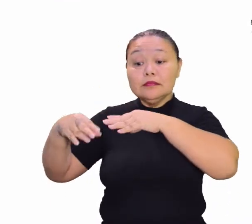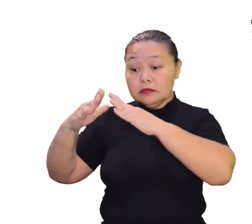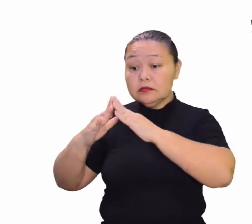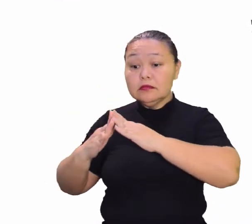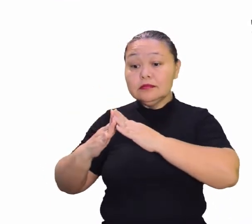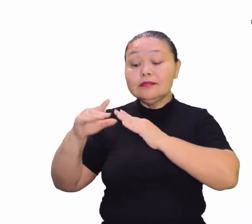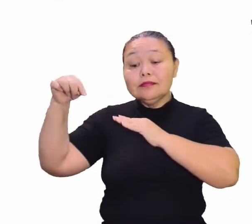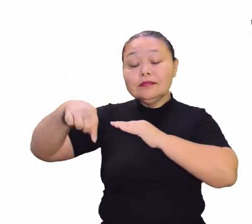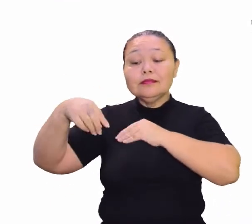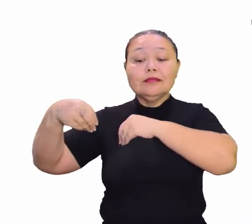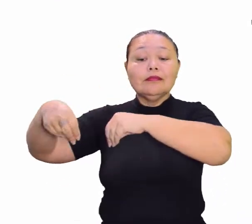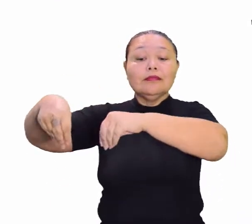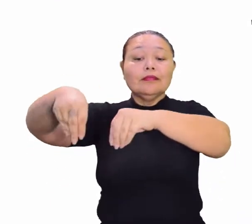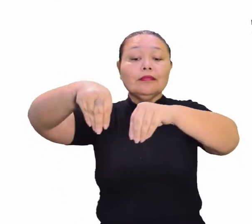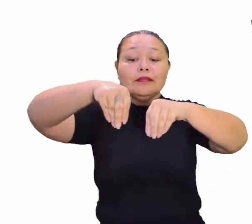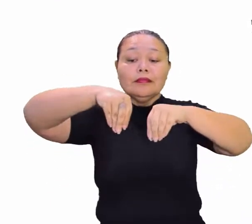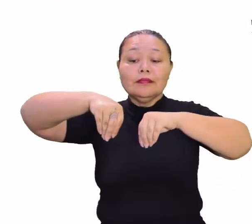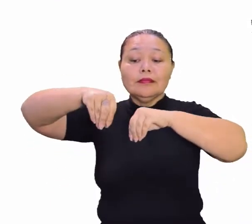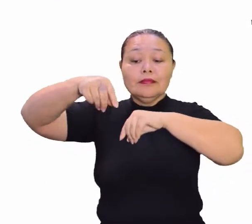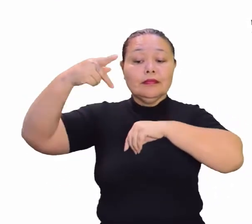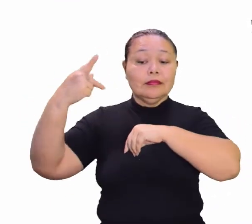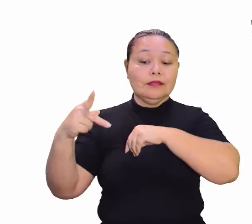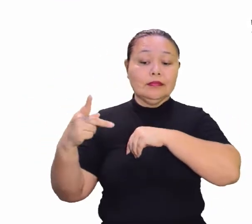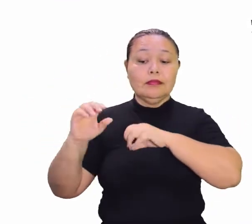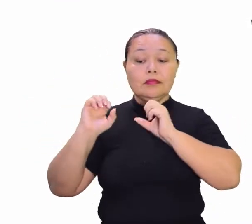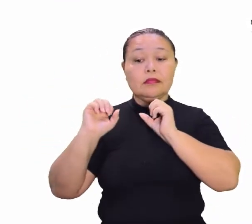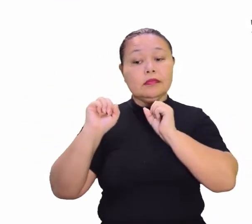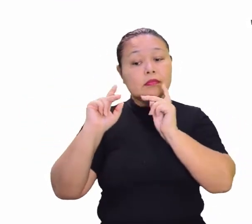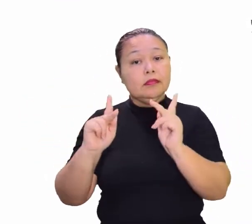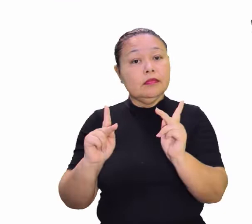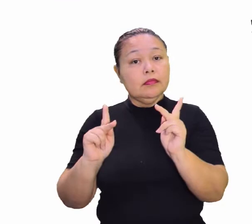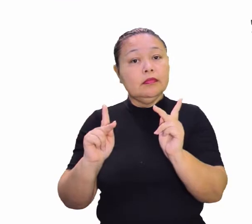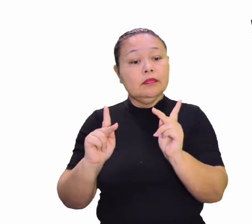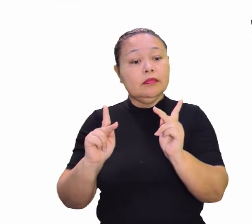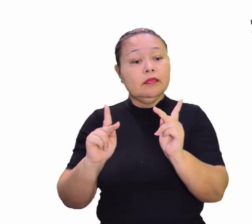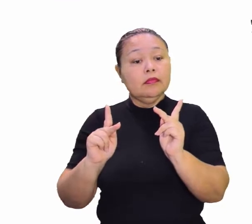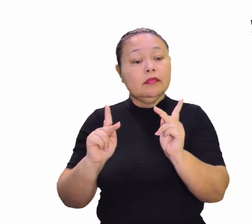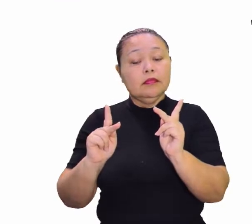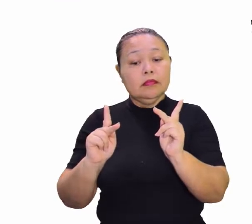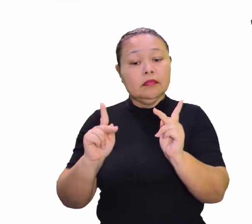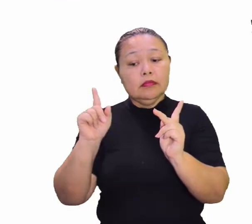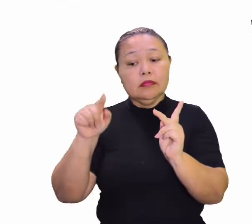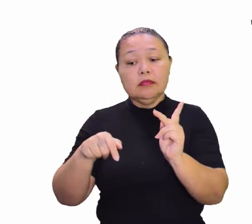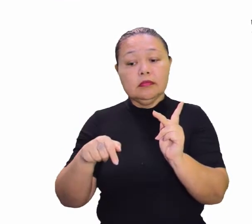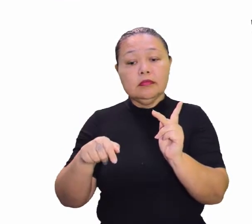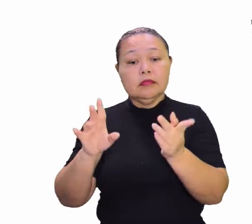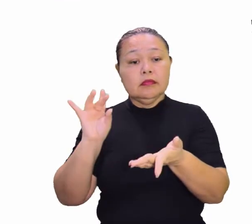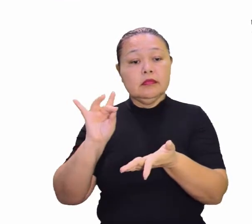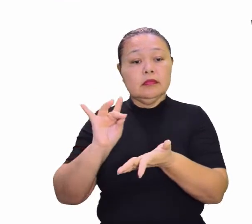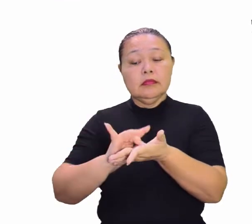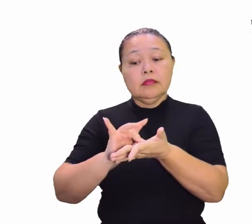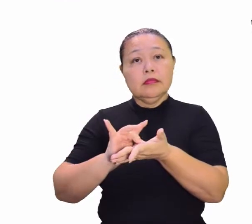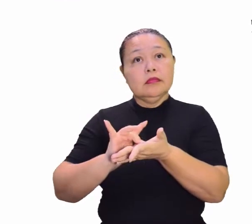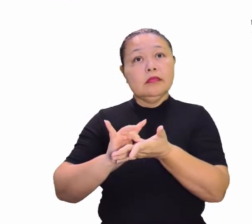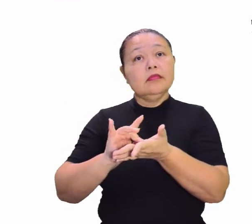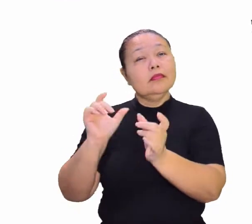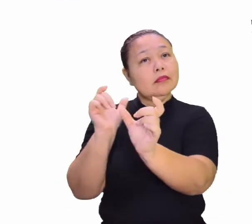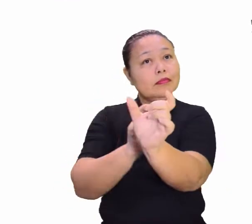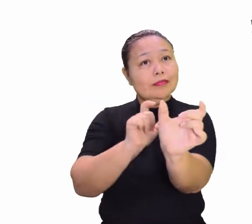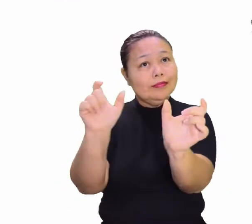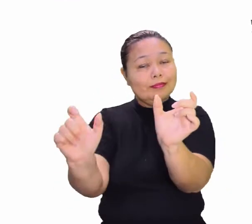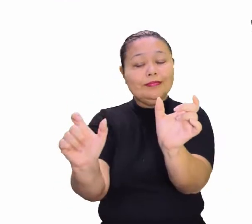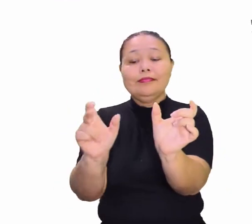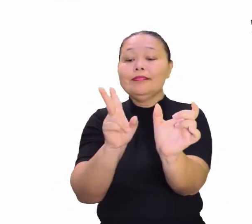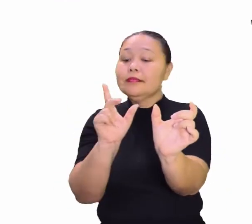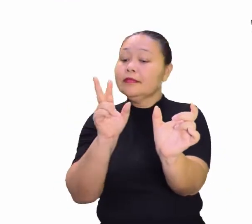terras. Ok? Então, Rogério, é realmente duas palavras fortes